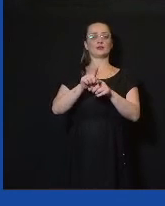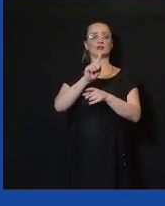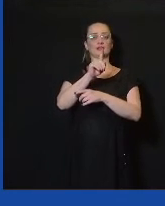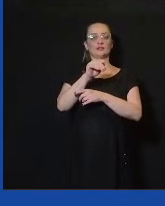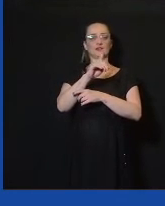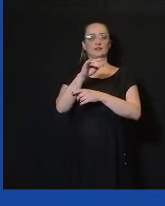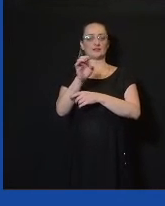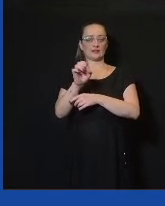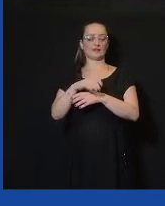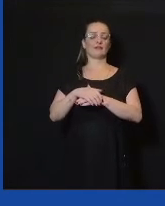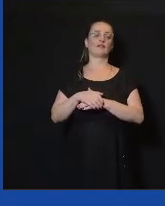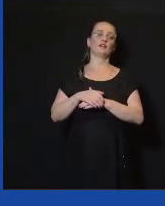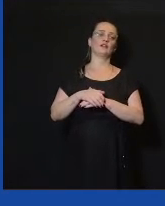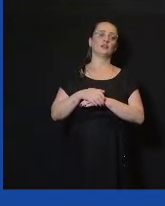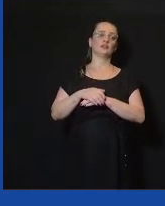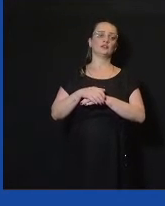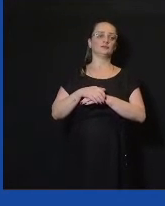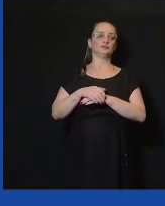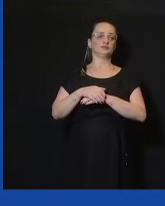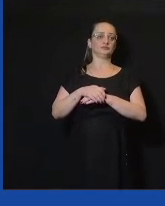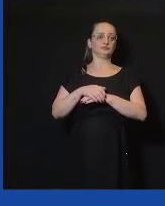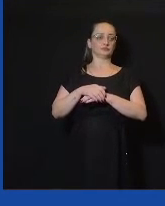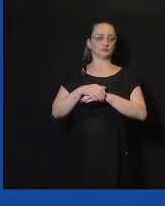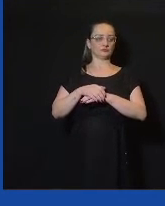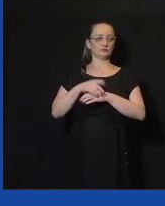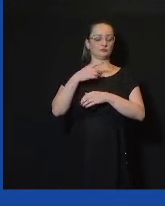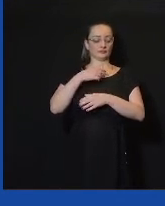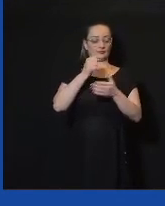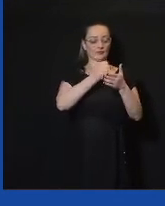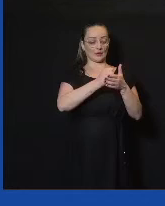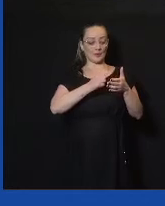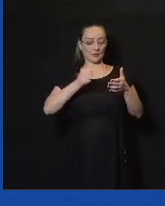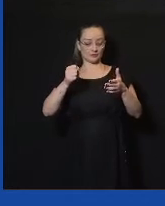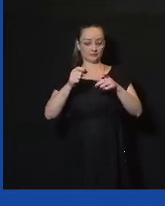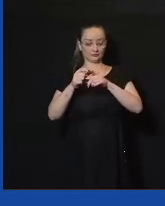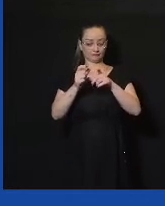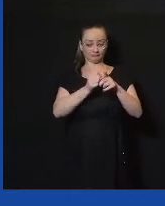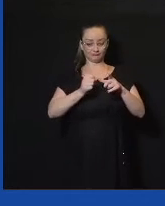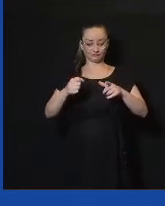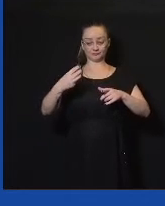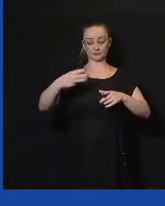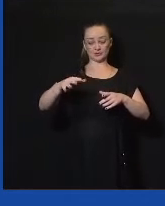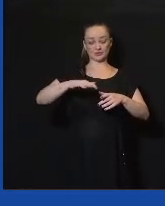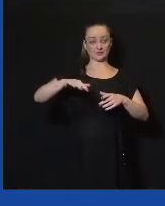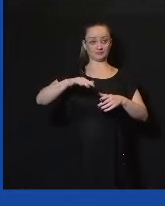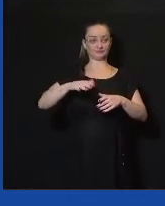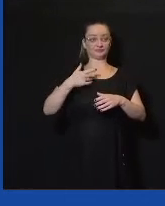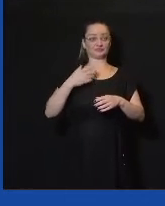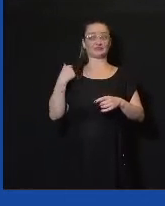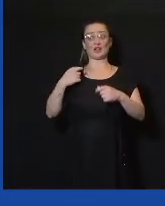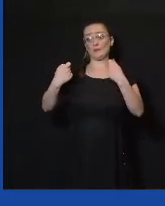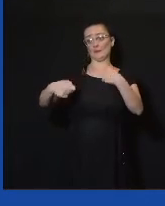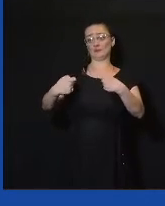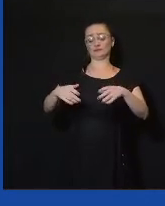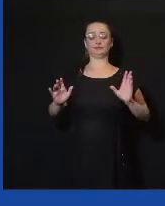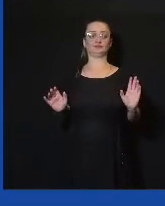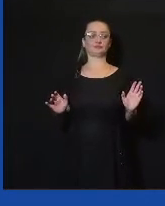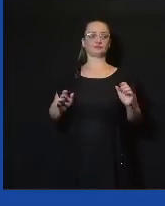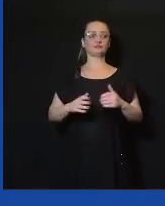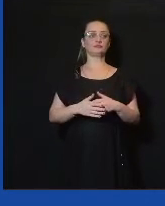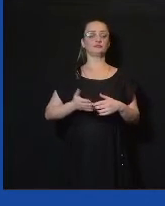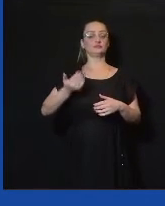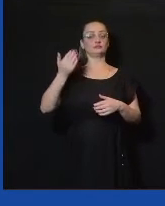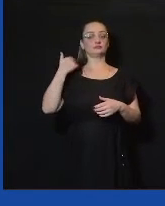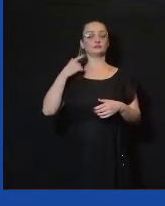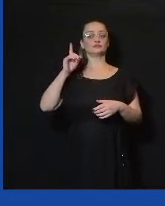Falcone tiveram, tirou o lugar da periferia e do terceiro setor como algo folclórico, algo necessário, que em algum momento foi